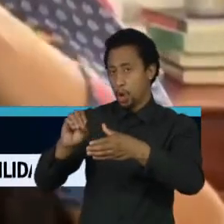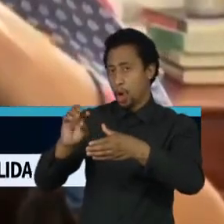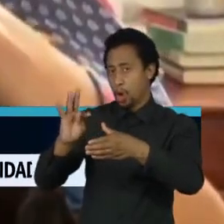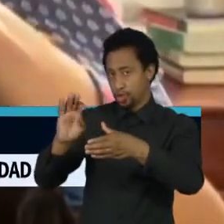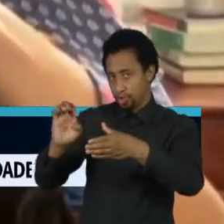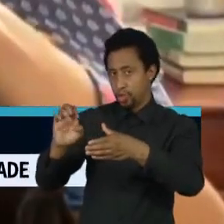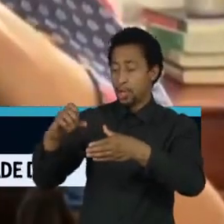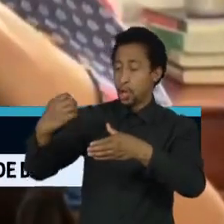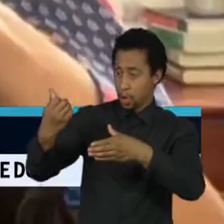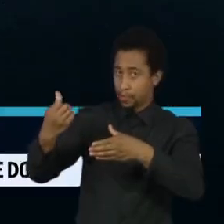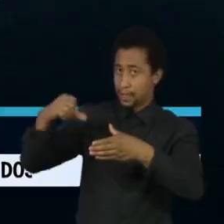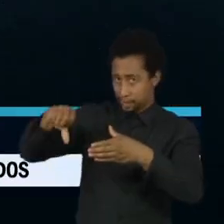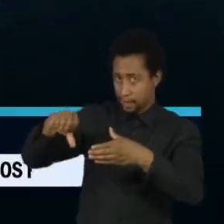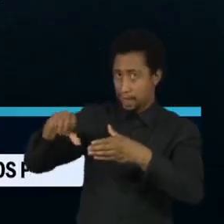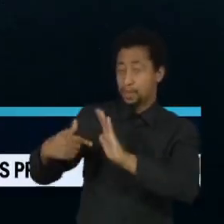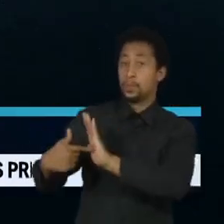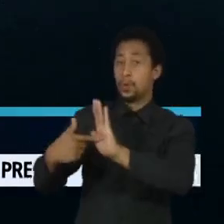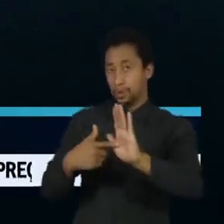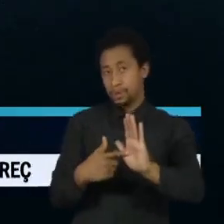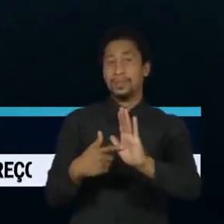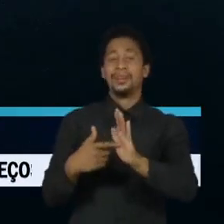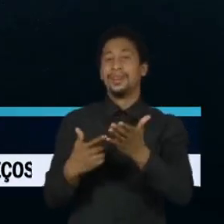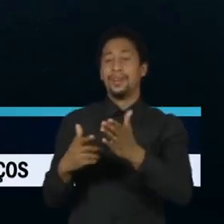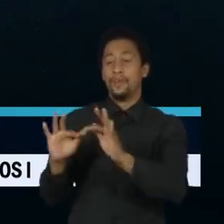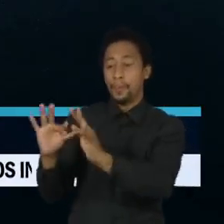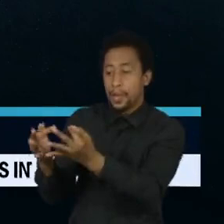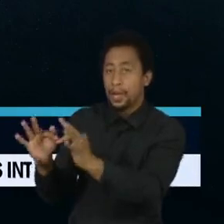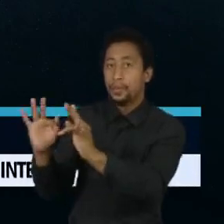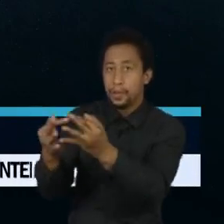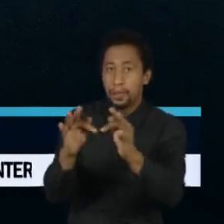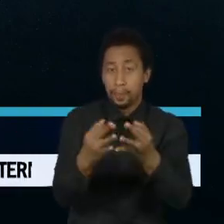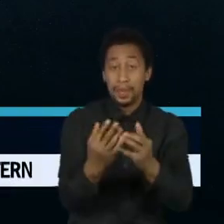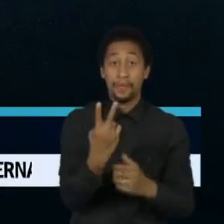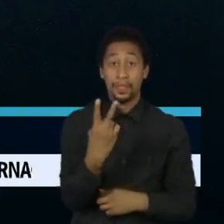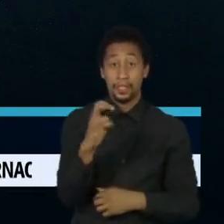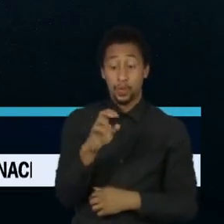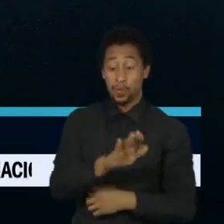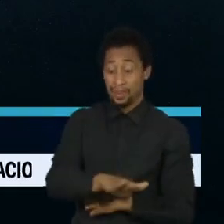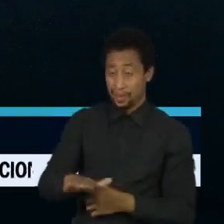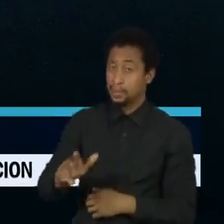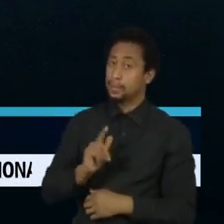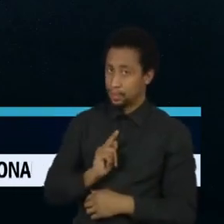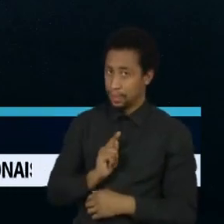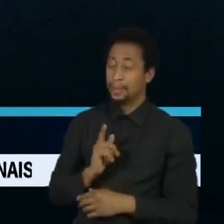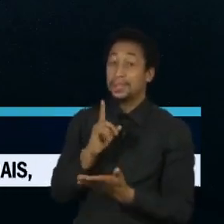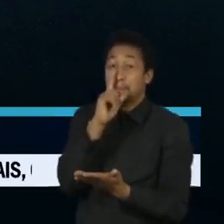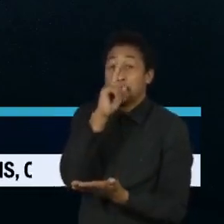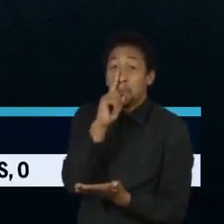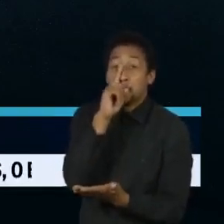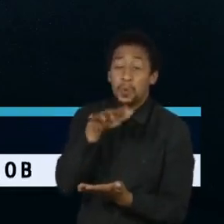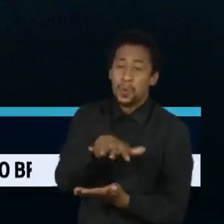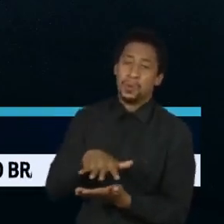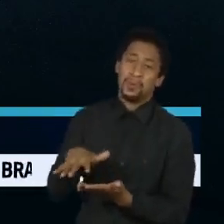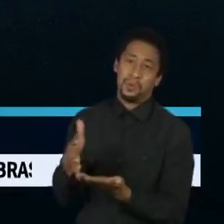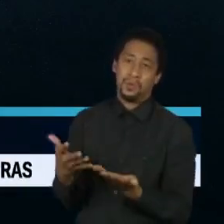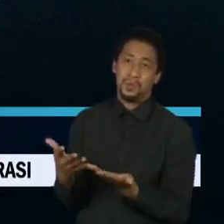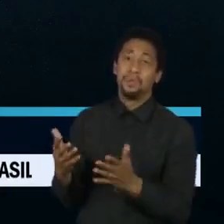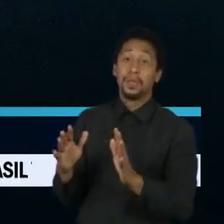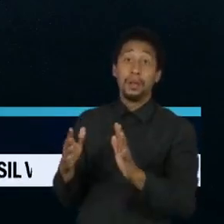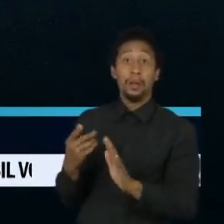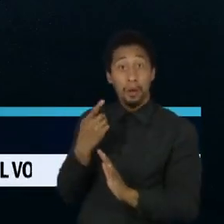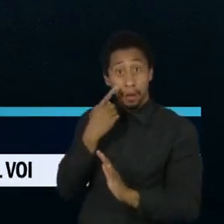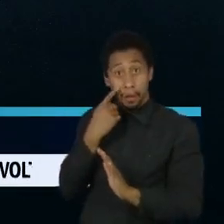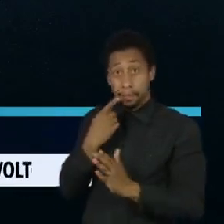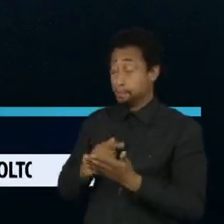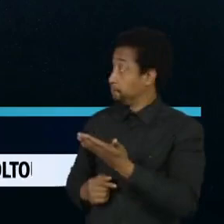25 crianças. E a violência tem sido recorrente. Então, sido recorrente por quê? Porque não se faz, o